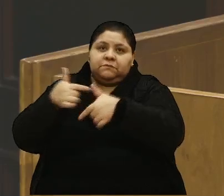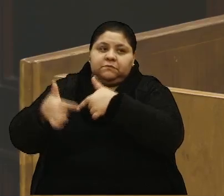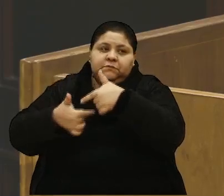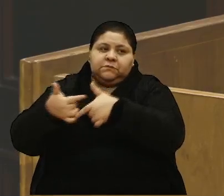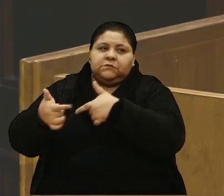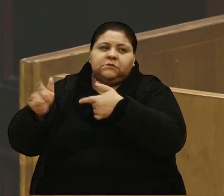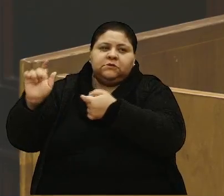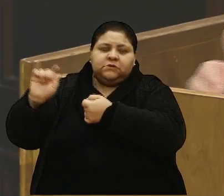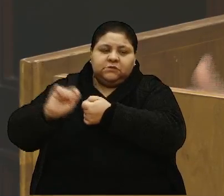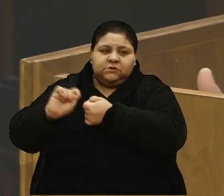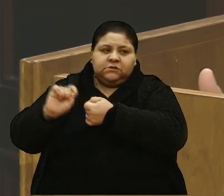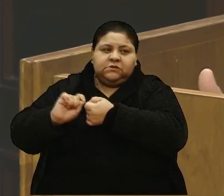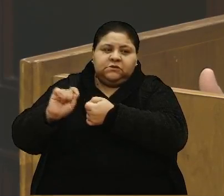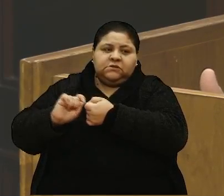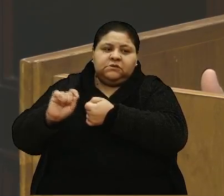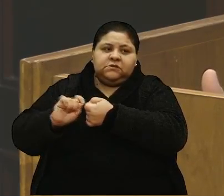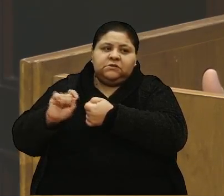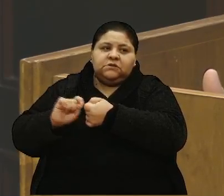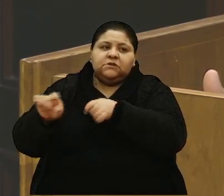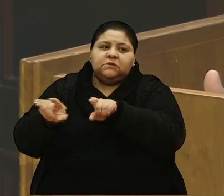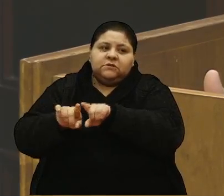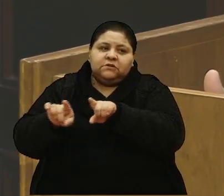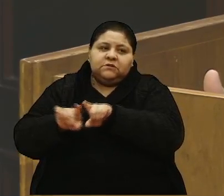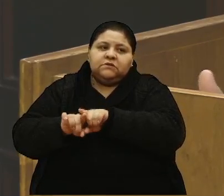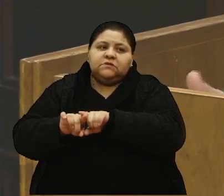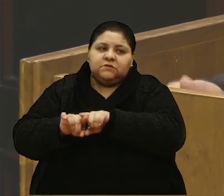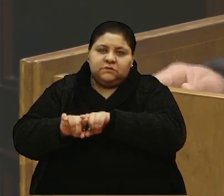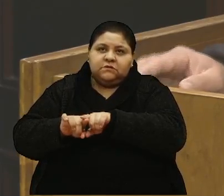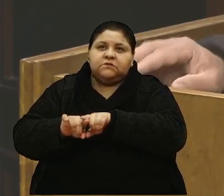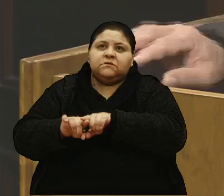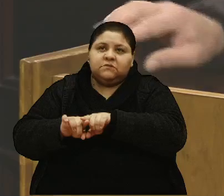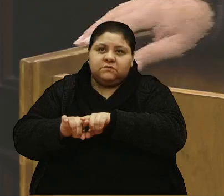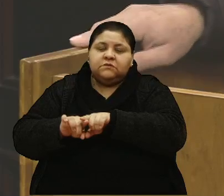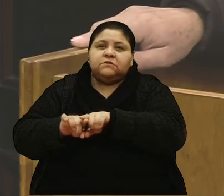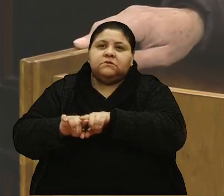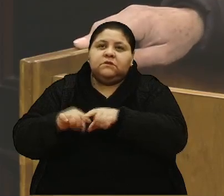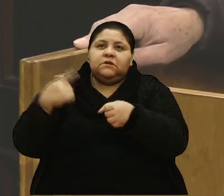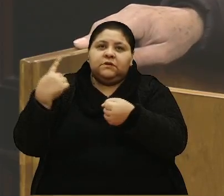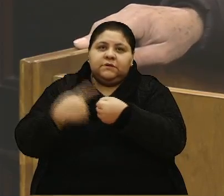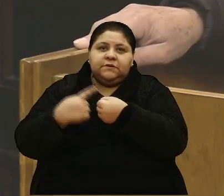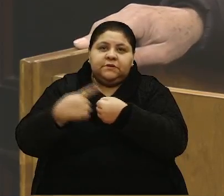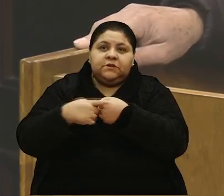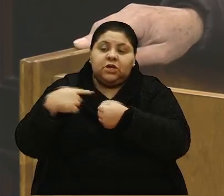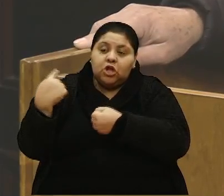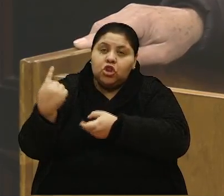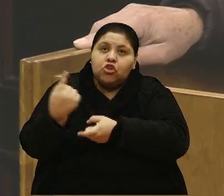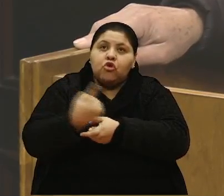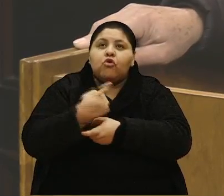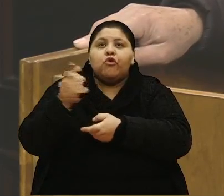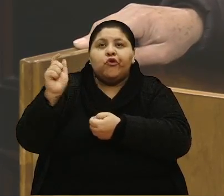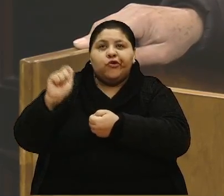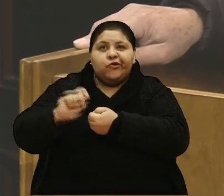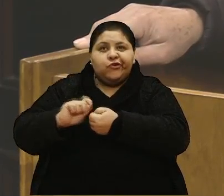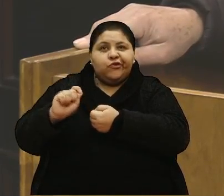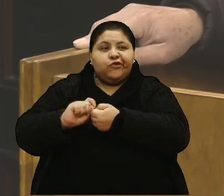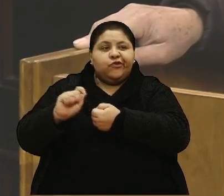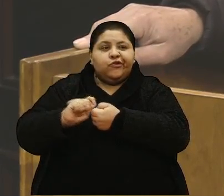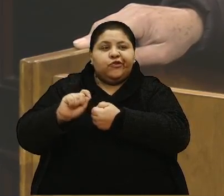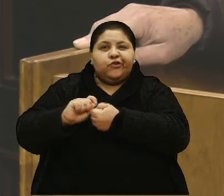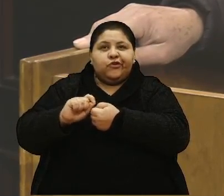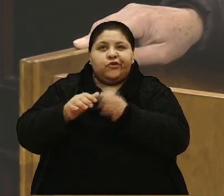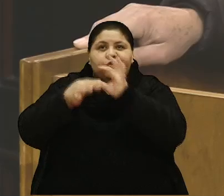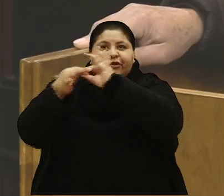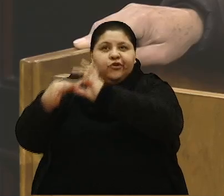fazem do dia a dia. Então, acho que essa é uma parte que o município, cabe a nós fazer essa valorização e